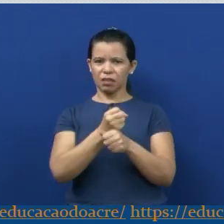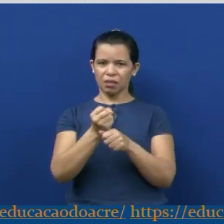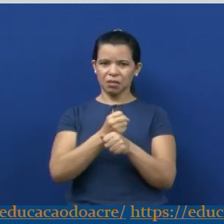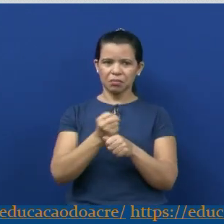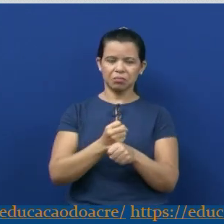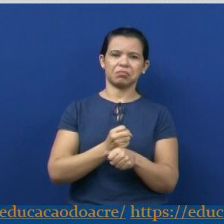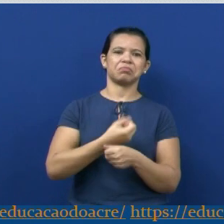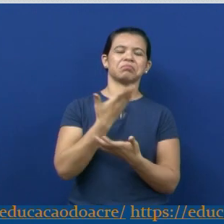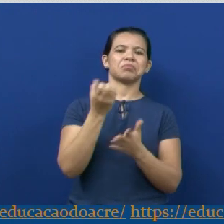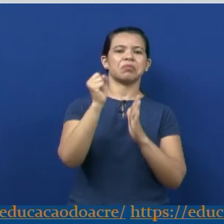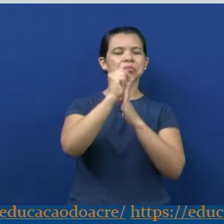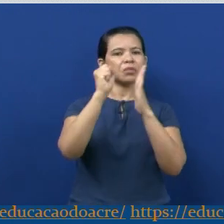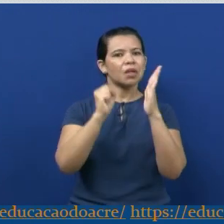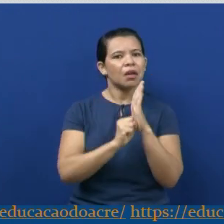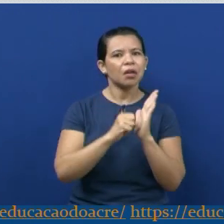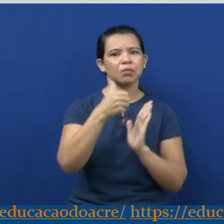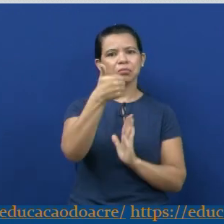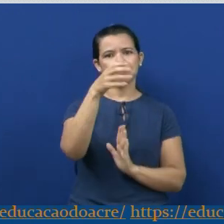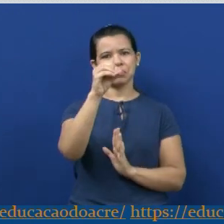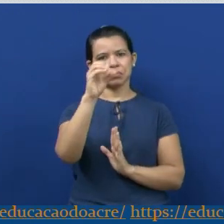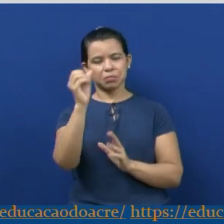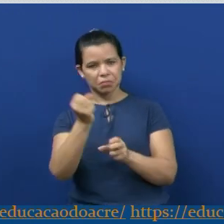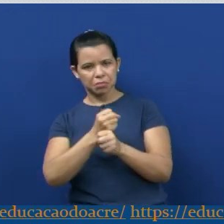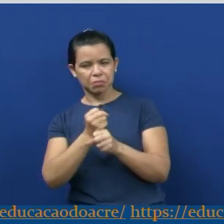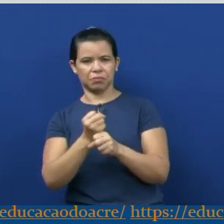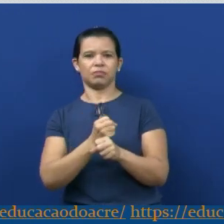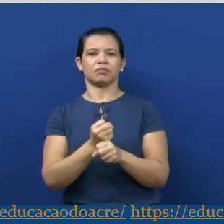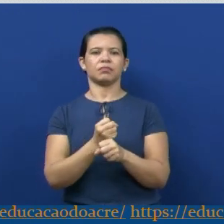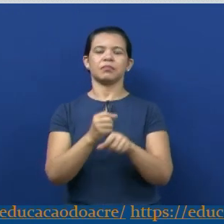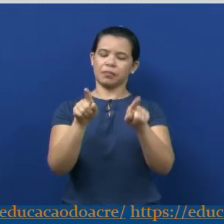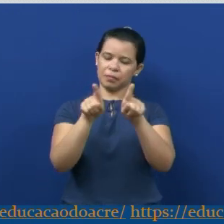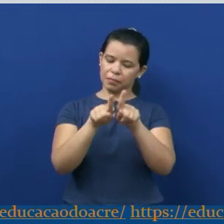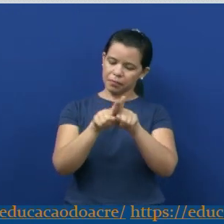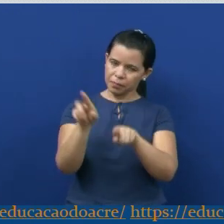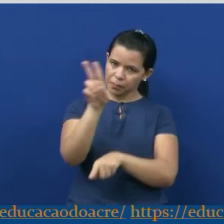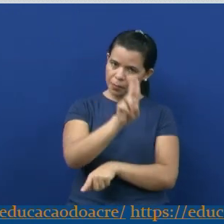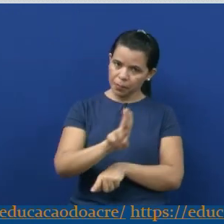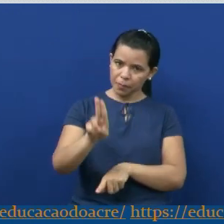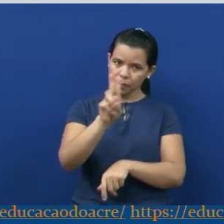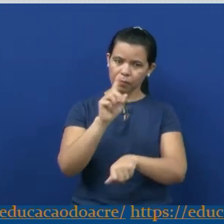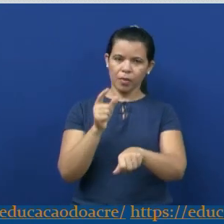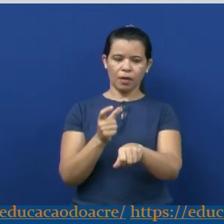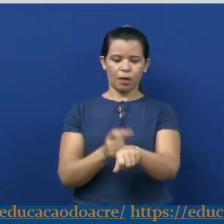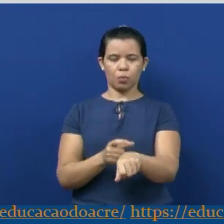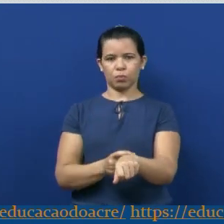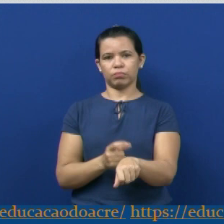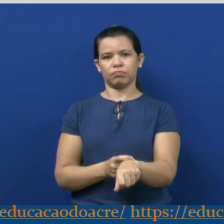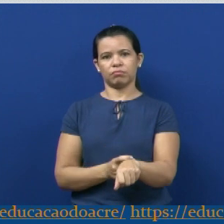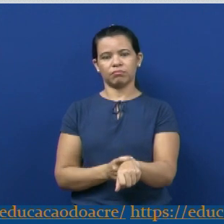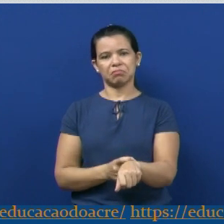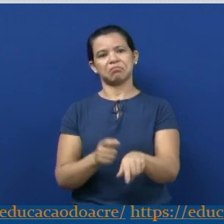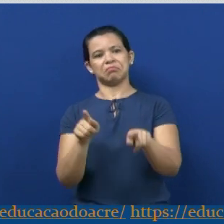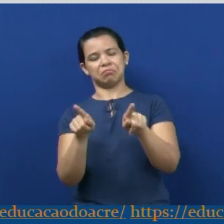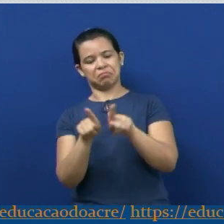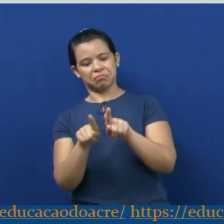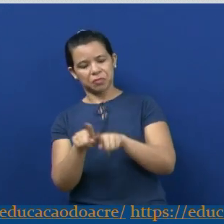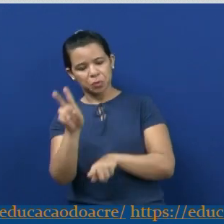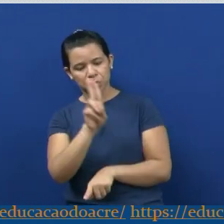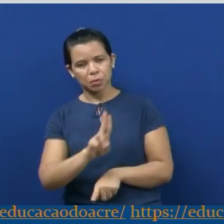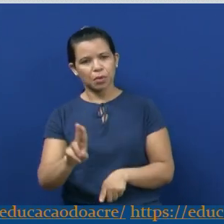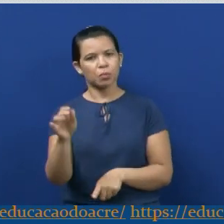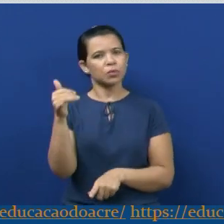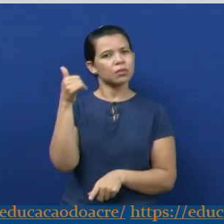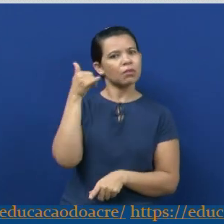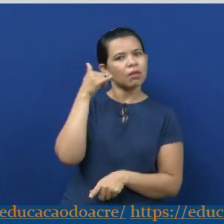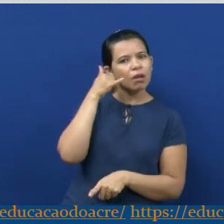né? Mas utilizado também por nós hoje. E o celular também, né? A tecnologia aliada a esse